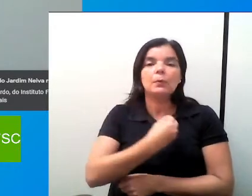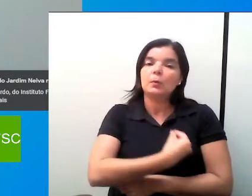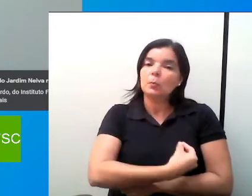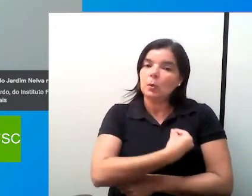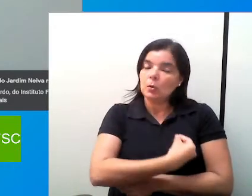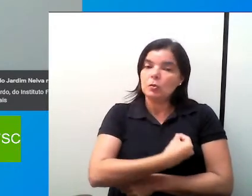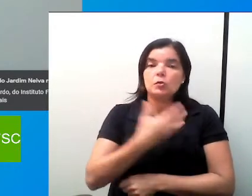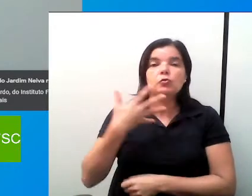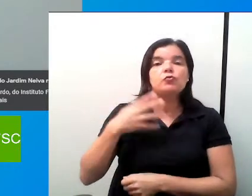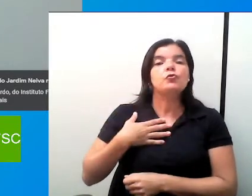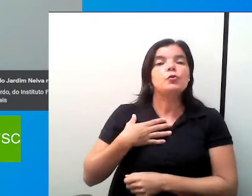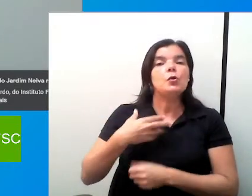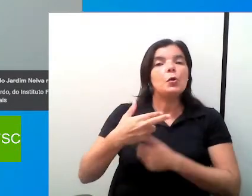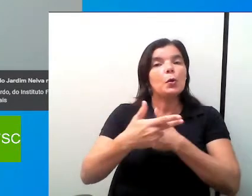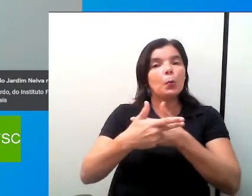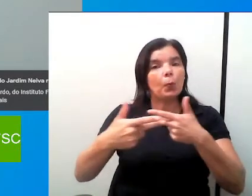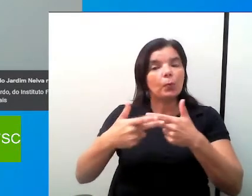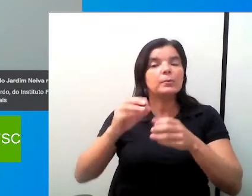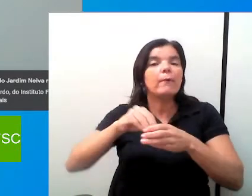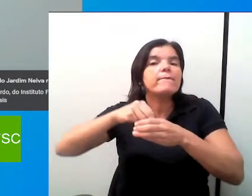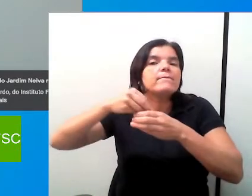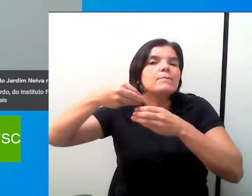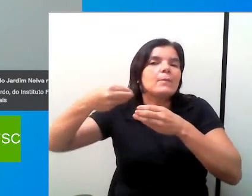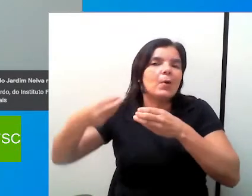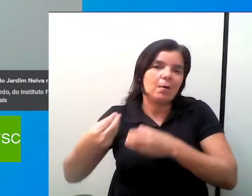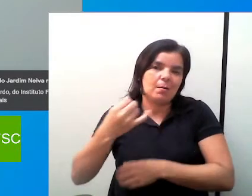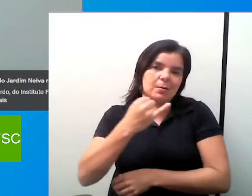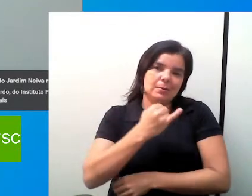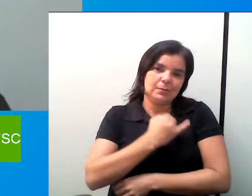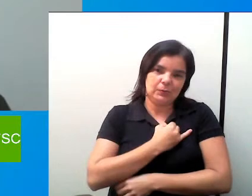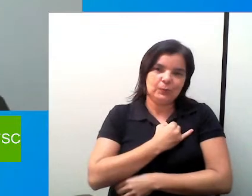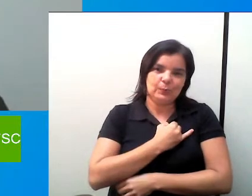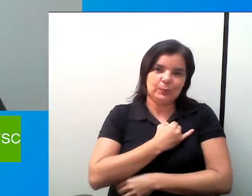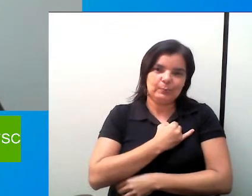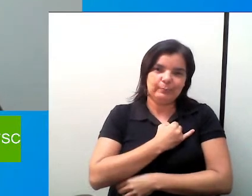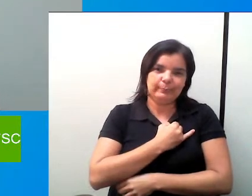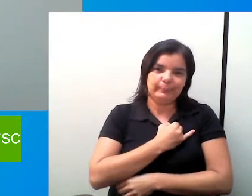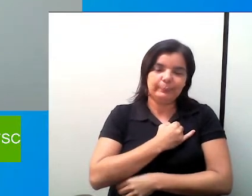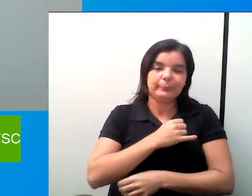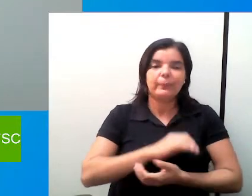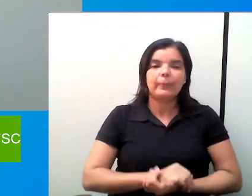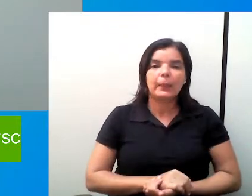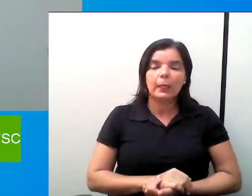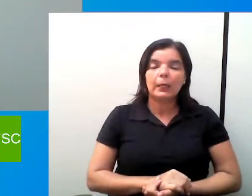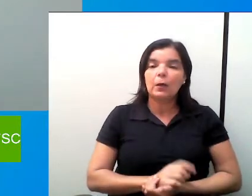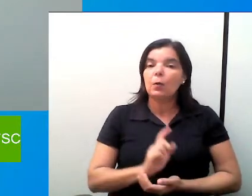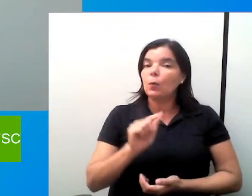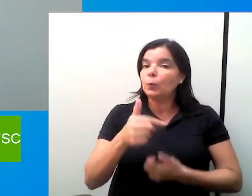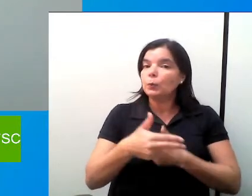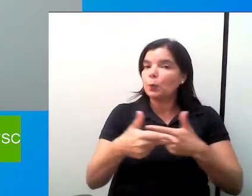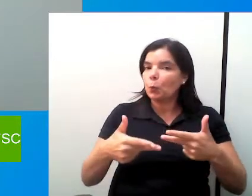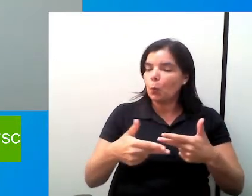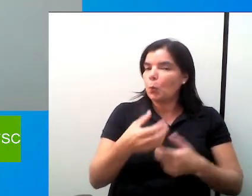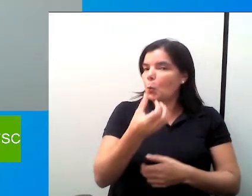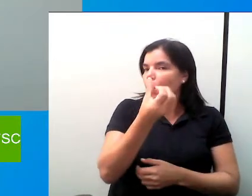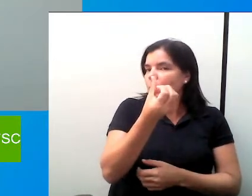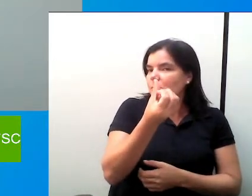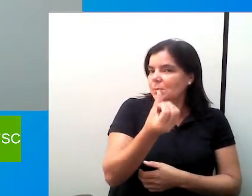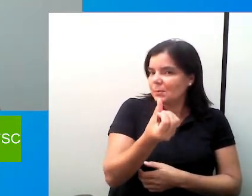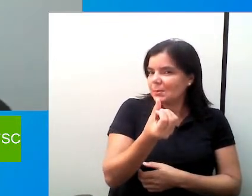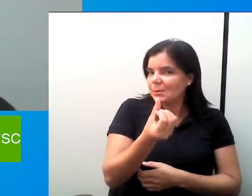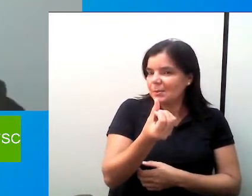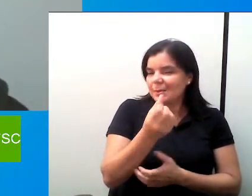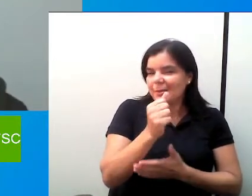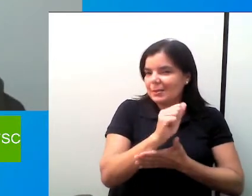em eventos externamente. Outra coisa, a gente não vai ficar com 6 atividades de